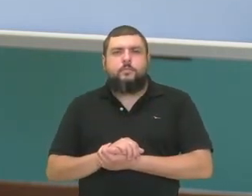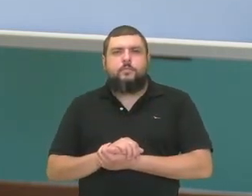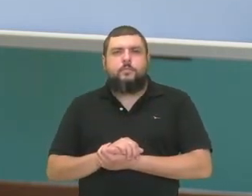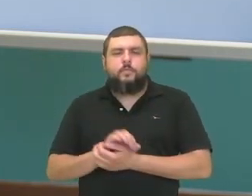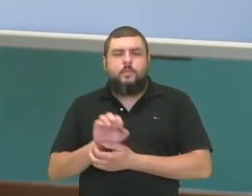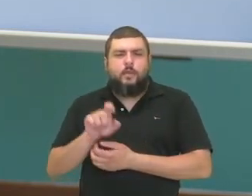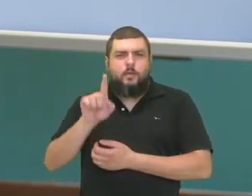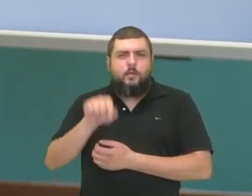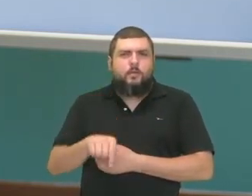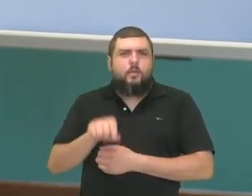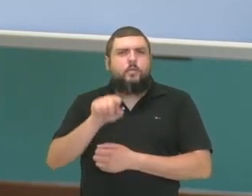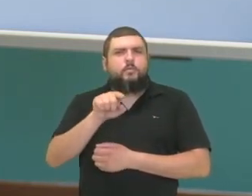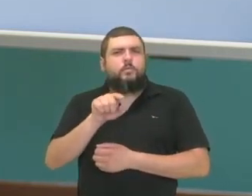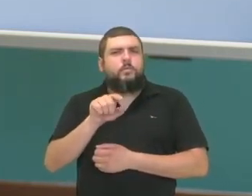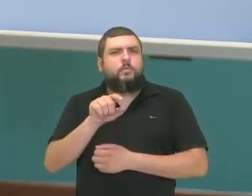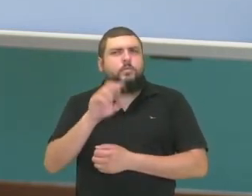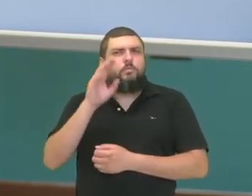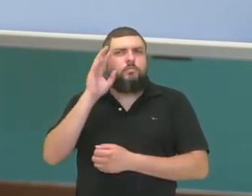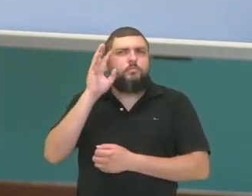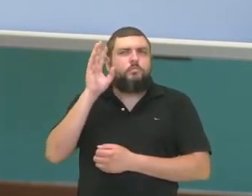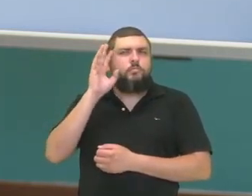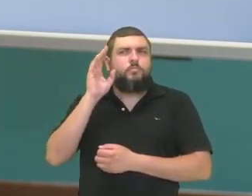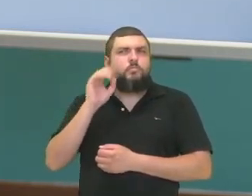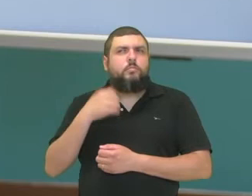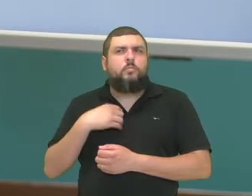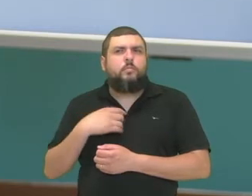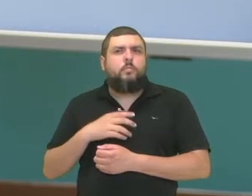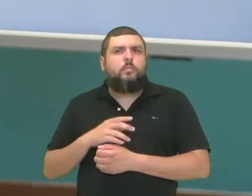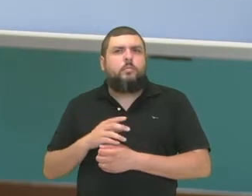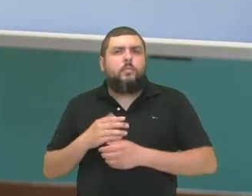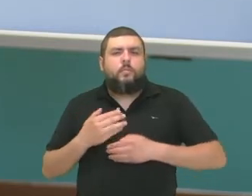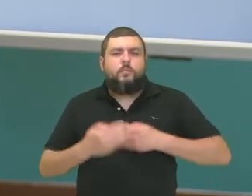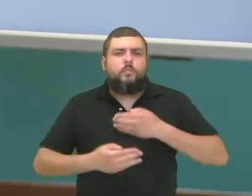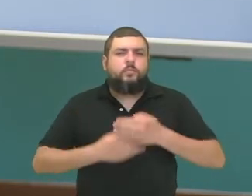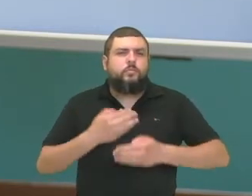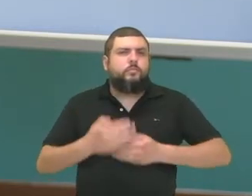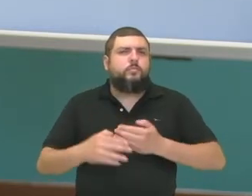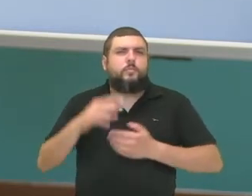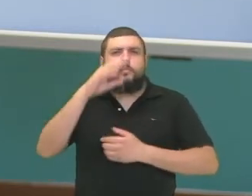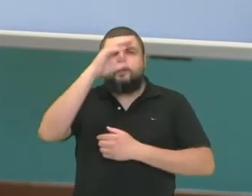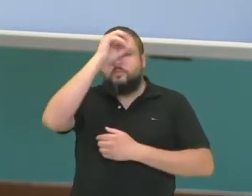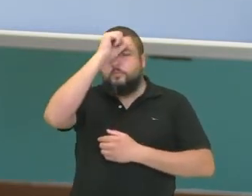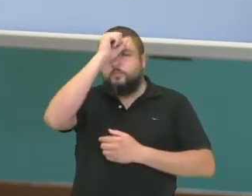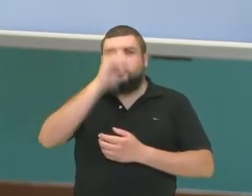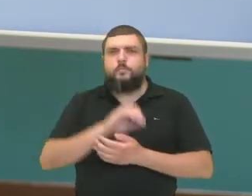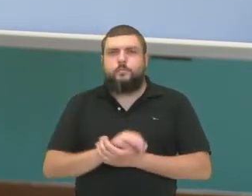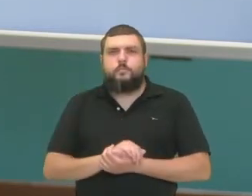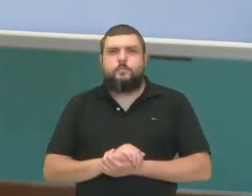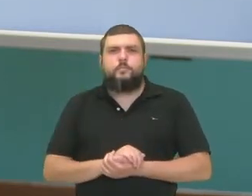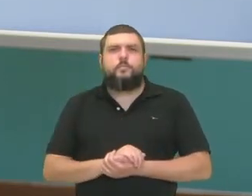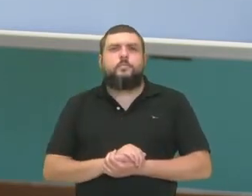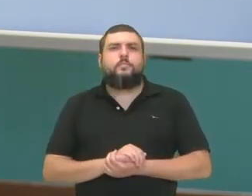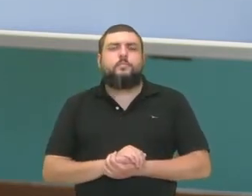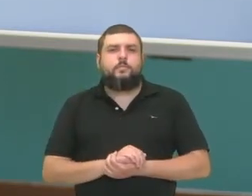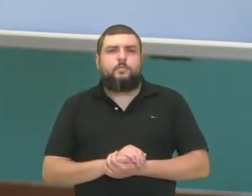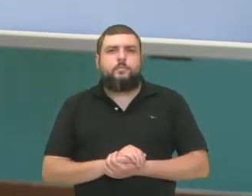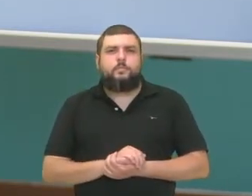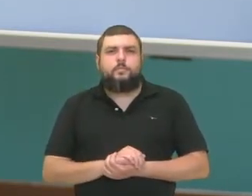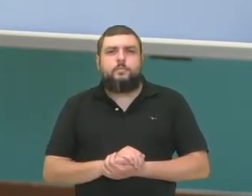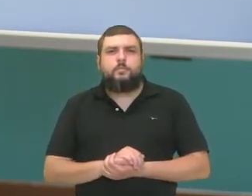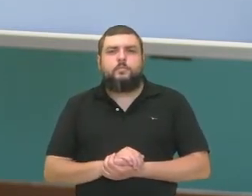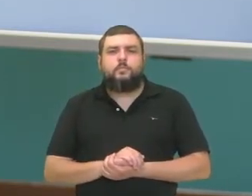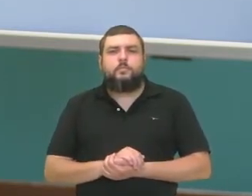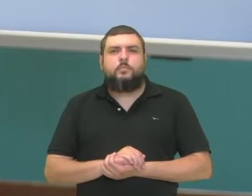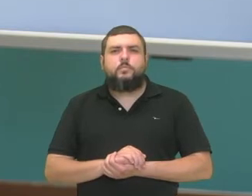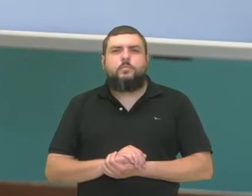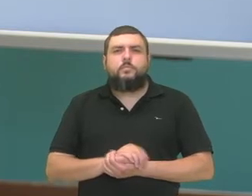irá responder naturalmente no decorrer desta aula. Professor, eu quero que o senhor me lembre